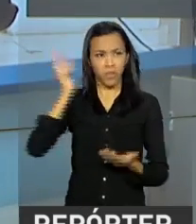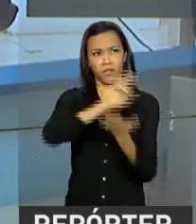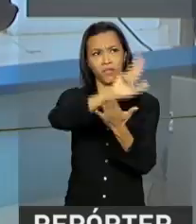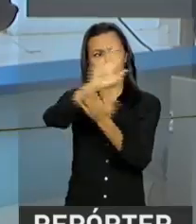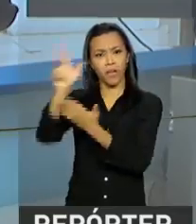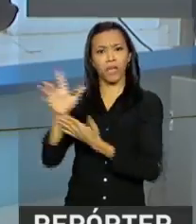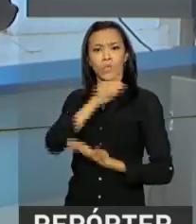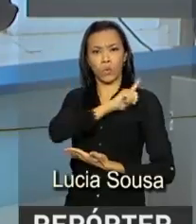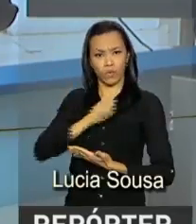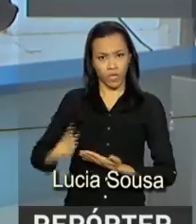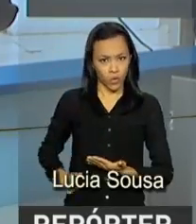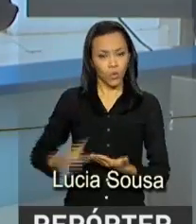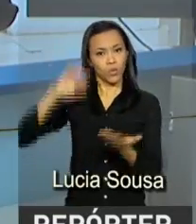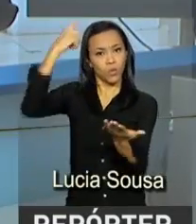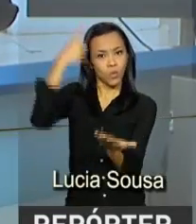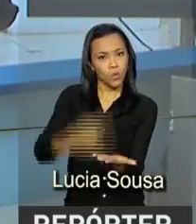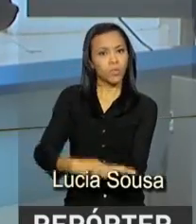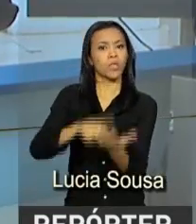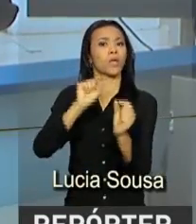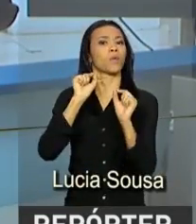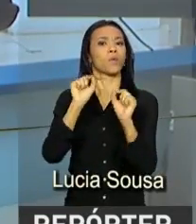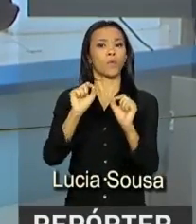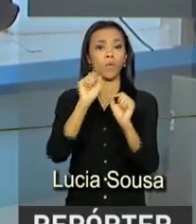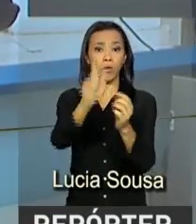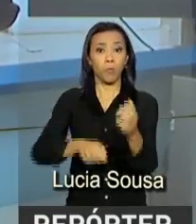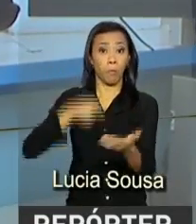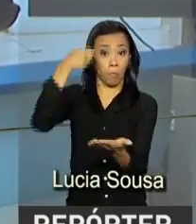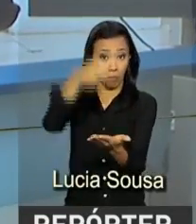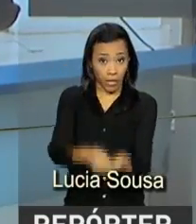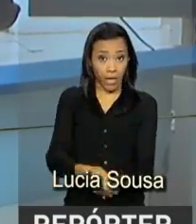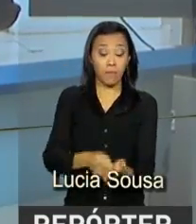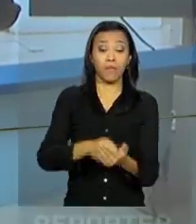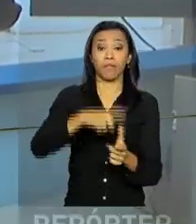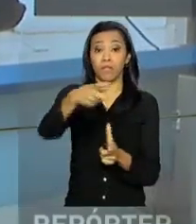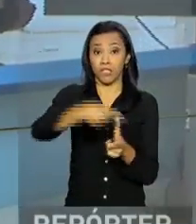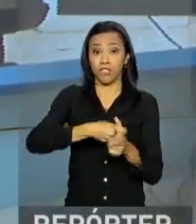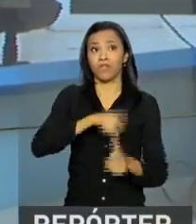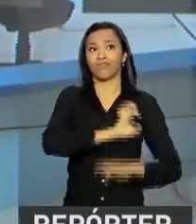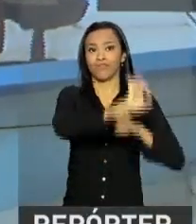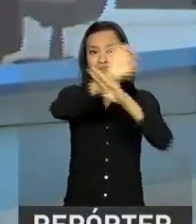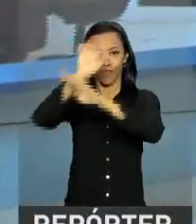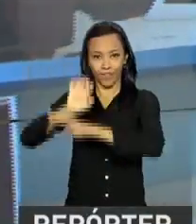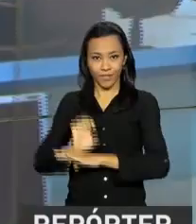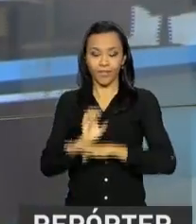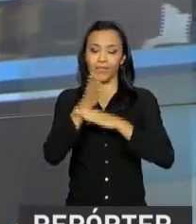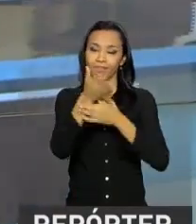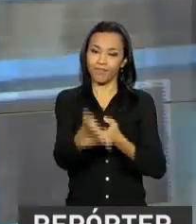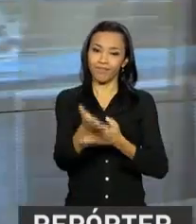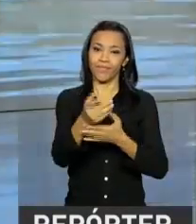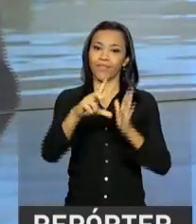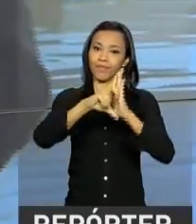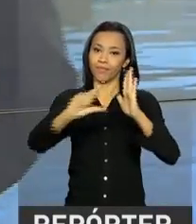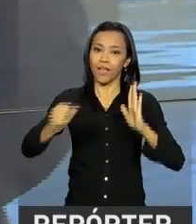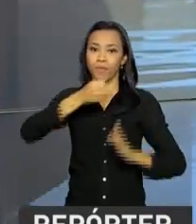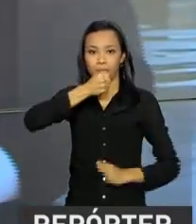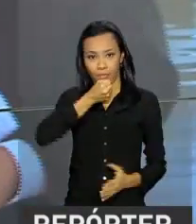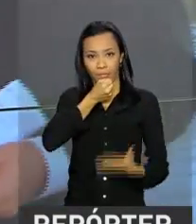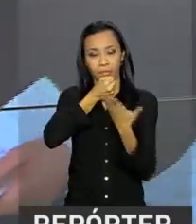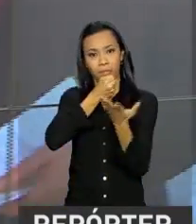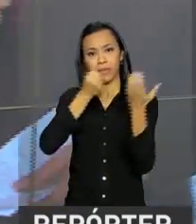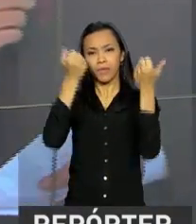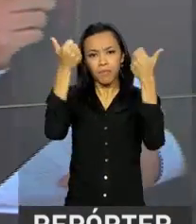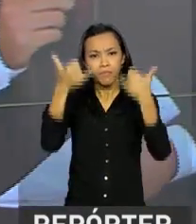governadores fecharam um acordo para o pagamento da dívida dos estados. Ao vivo do Palácio do Planalto, João Pedro Neto traz as